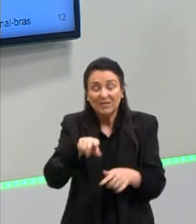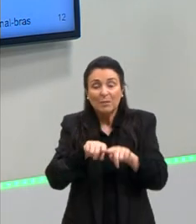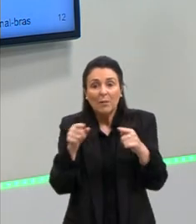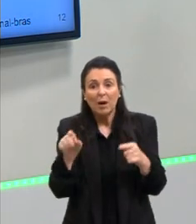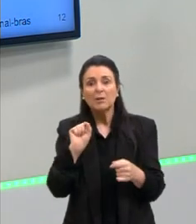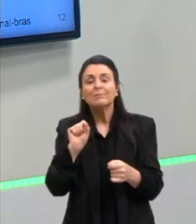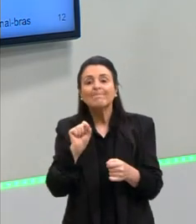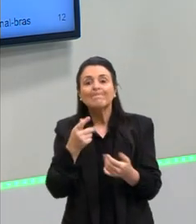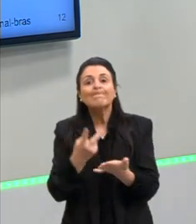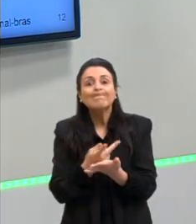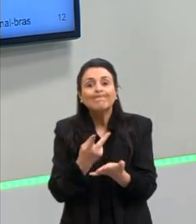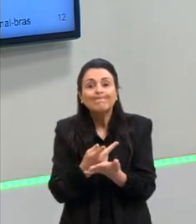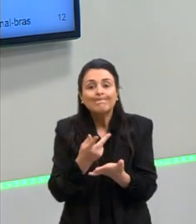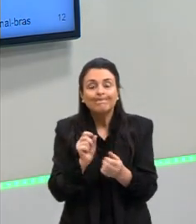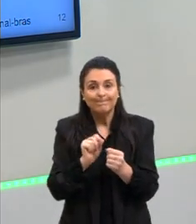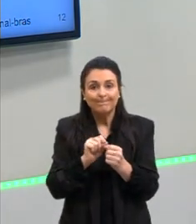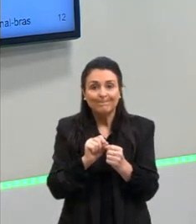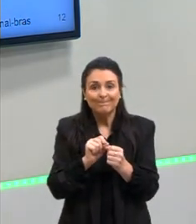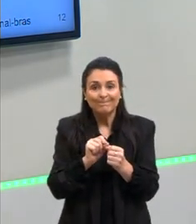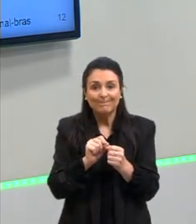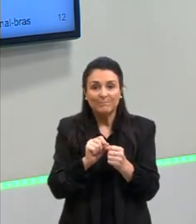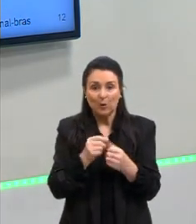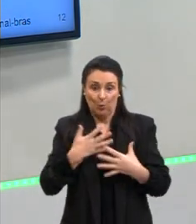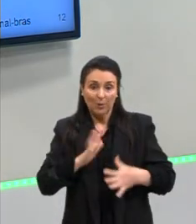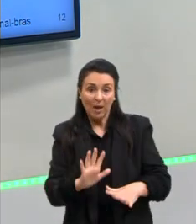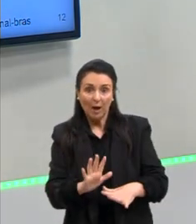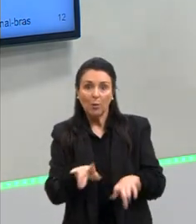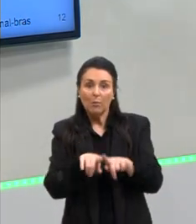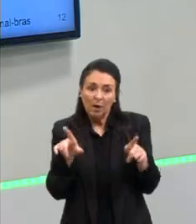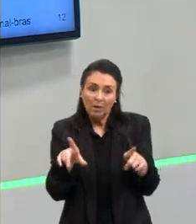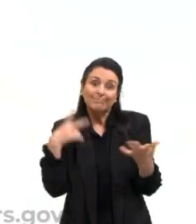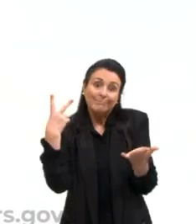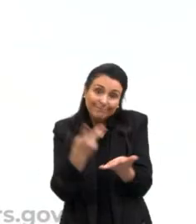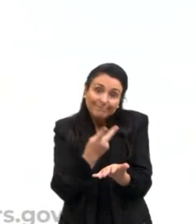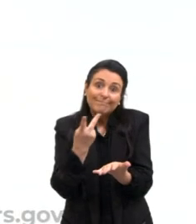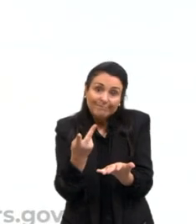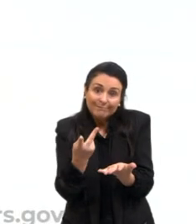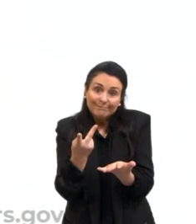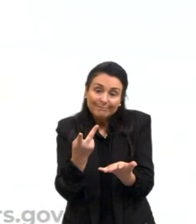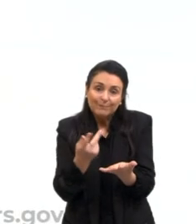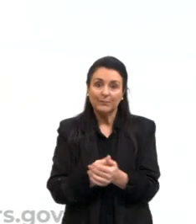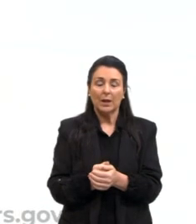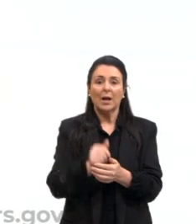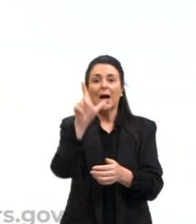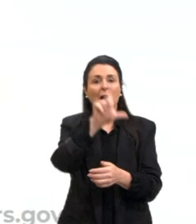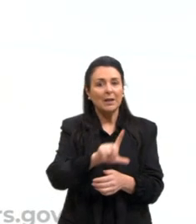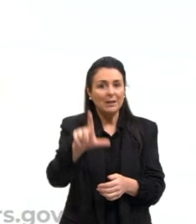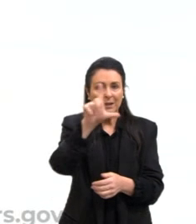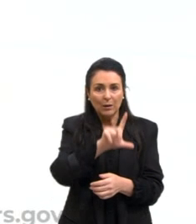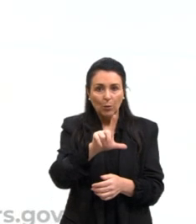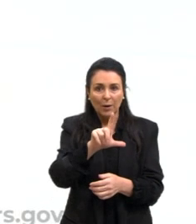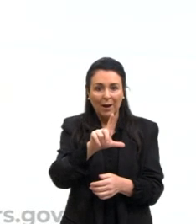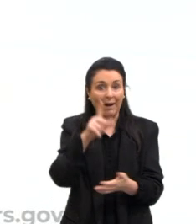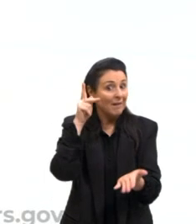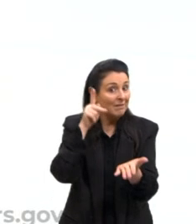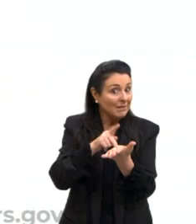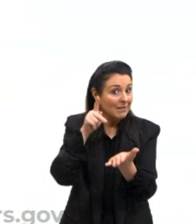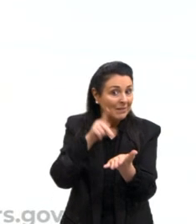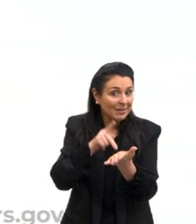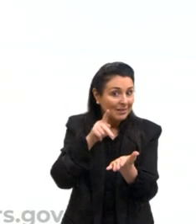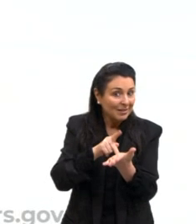que isso não aconteça que isso não vai acontecer logo é isso que eu tô dizendo quando eu digo que a literatura é verossímel